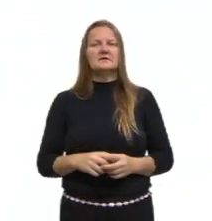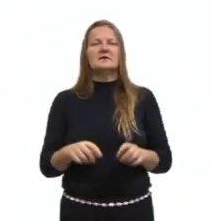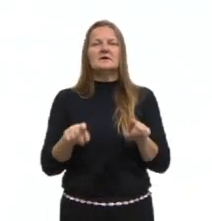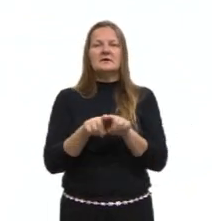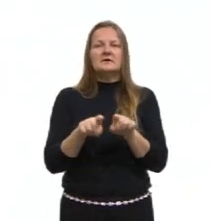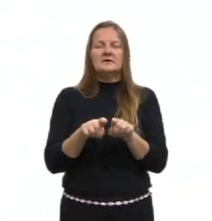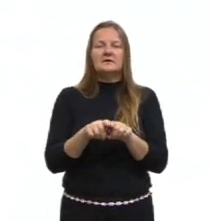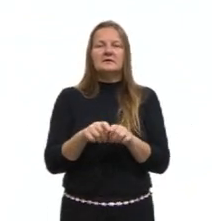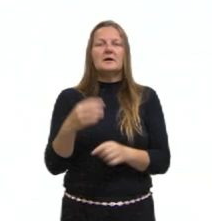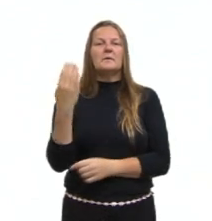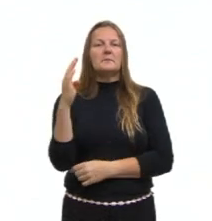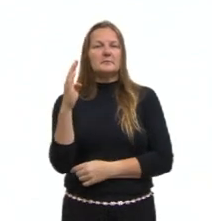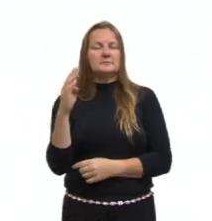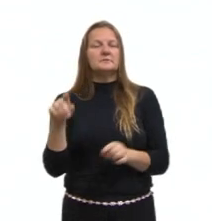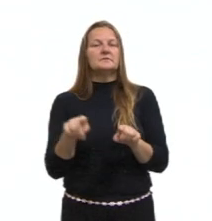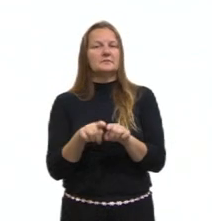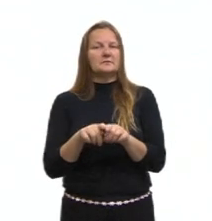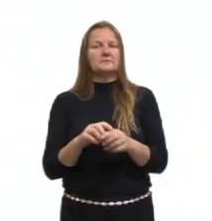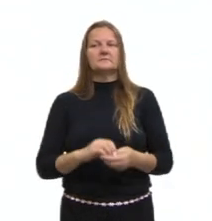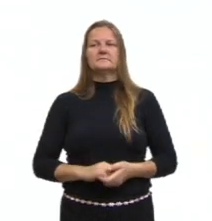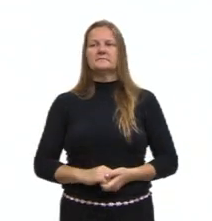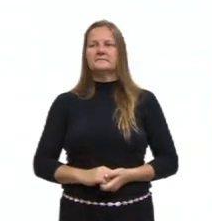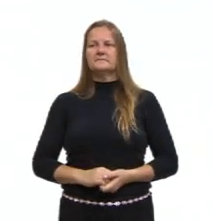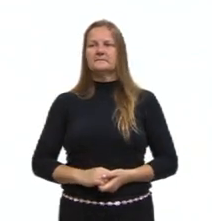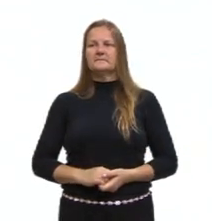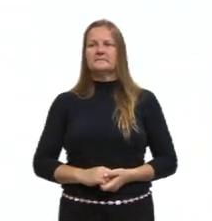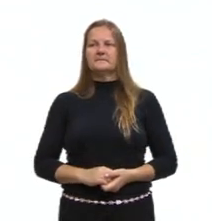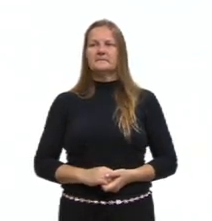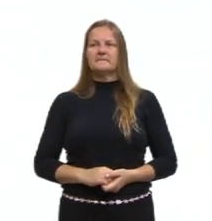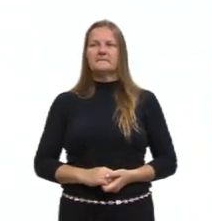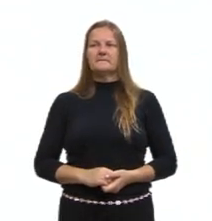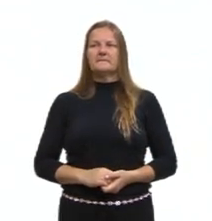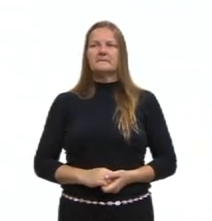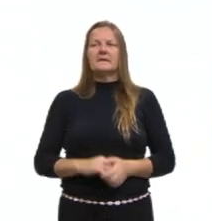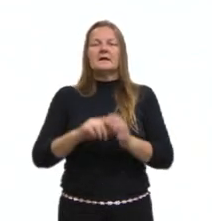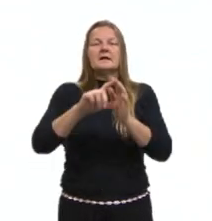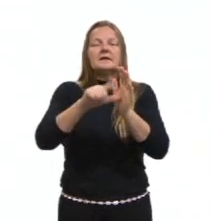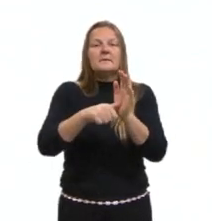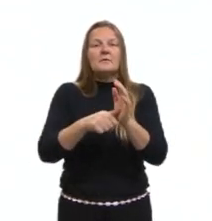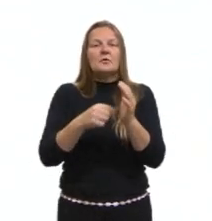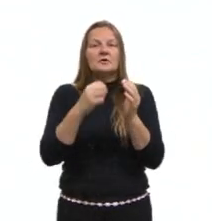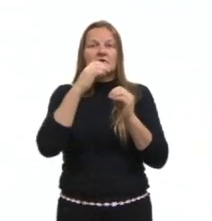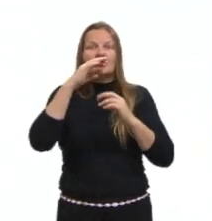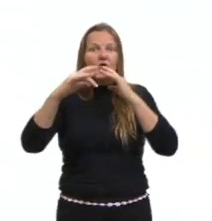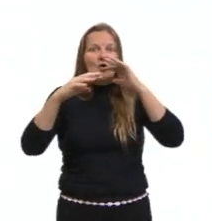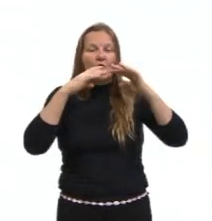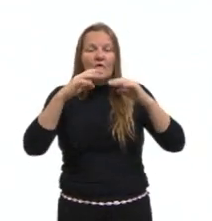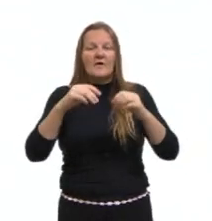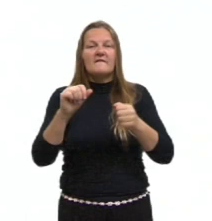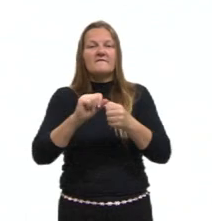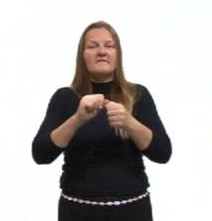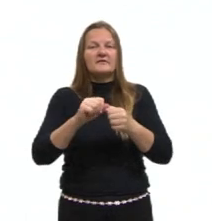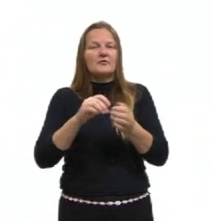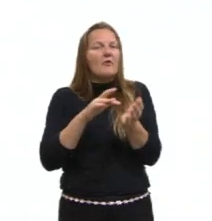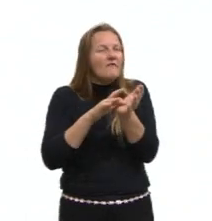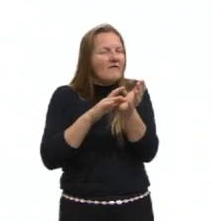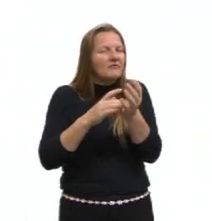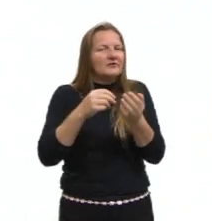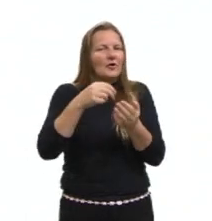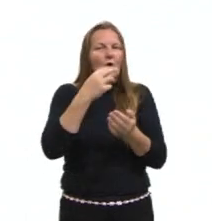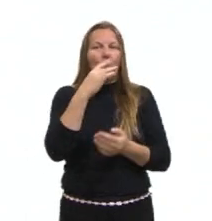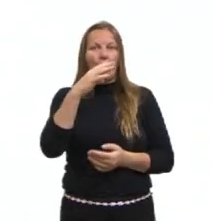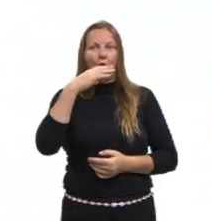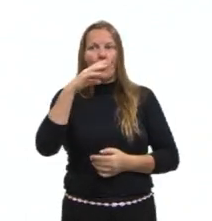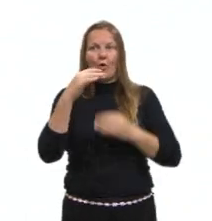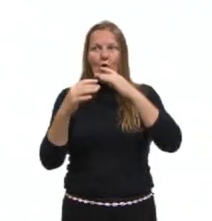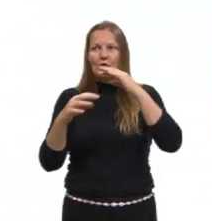né com a Biologia depois de um tempo a gente então teve essa foto colorida artificialmente Então ela já ficou bem melhor né da